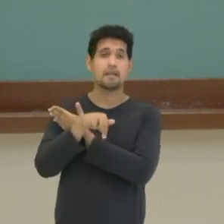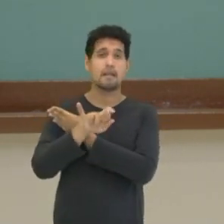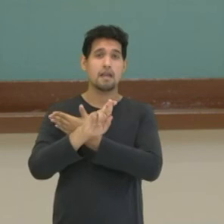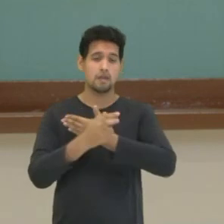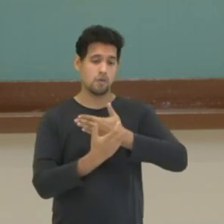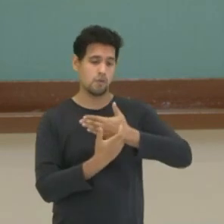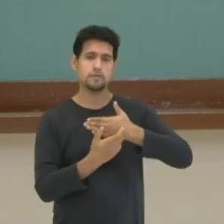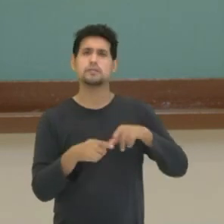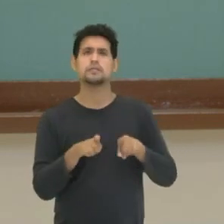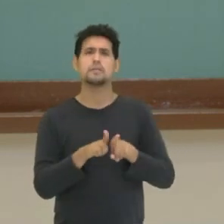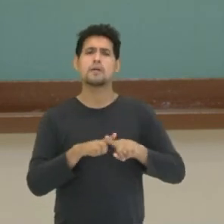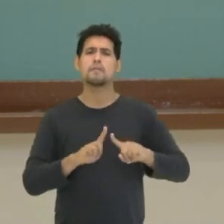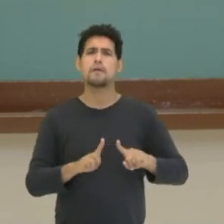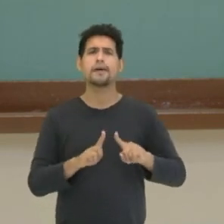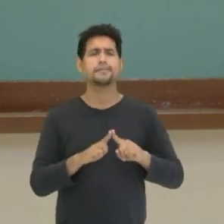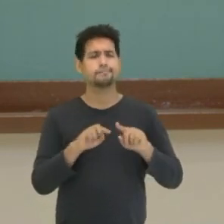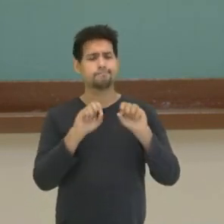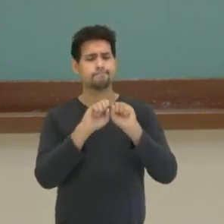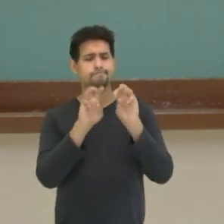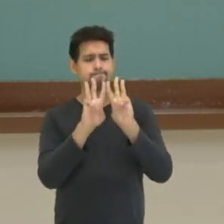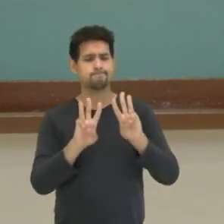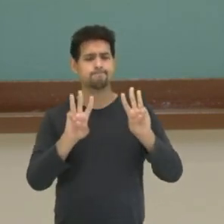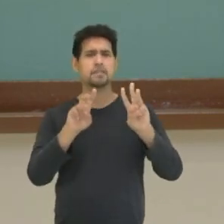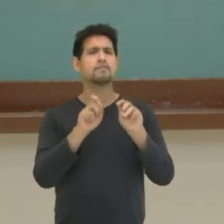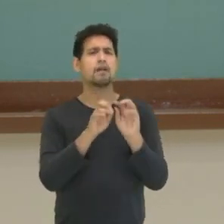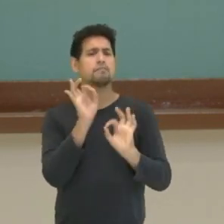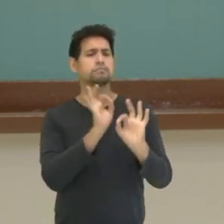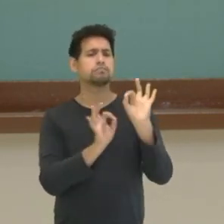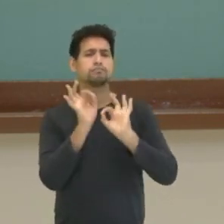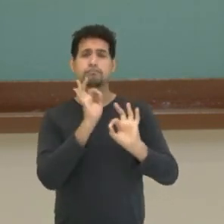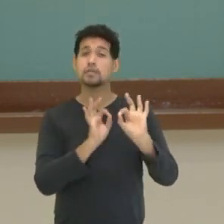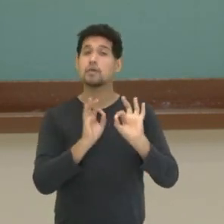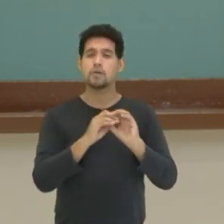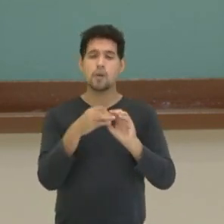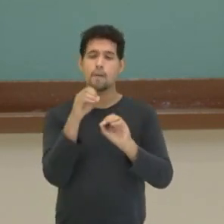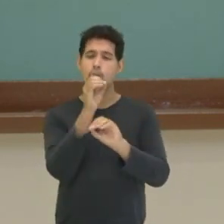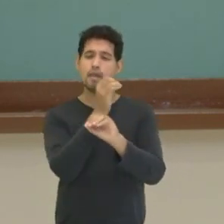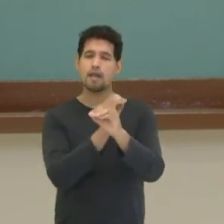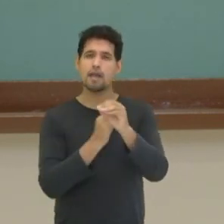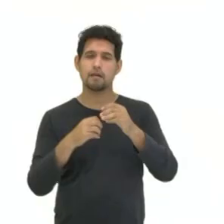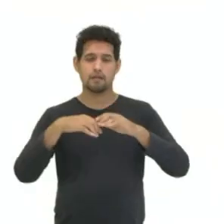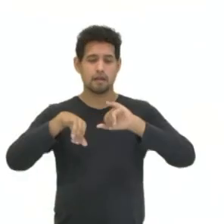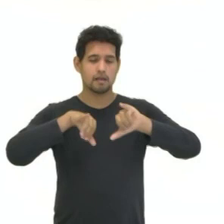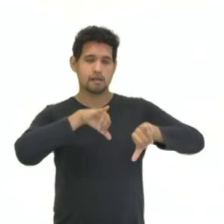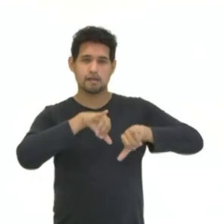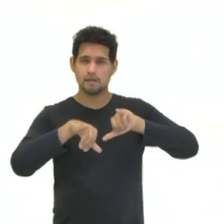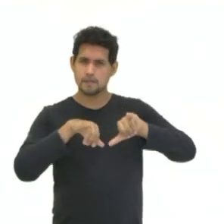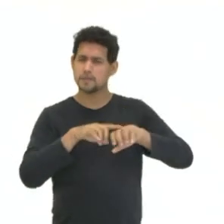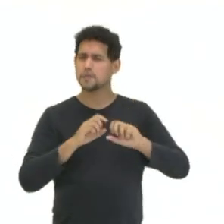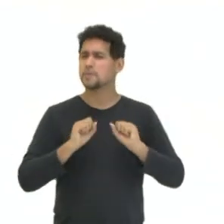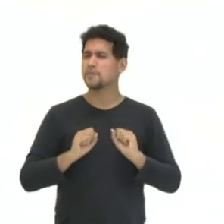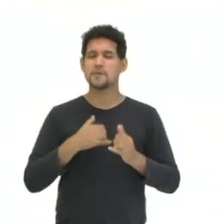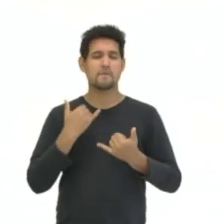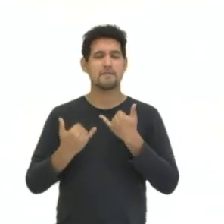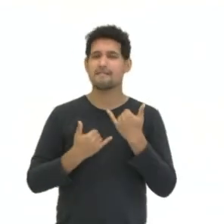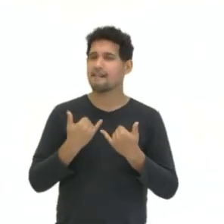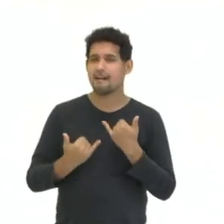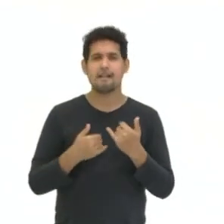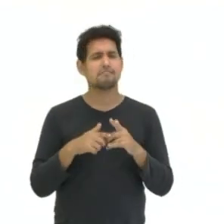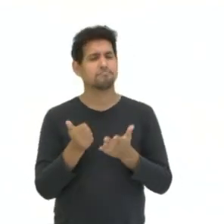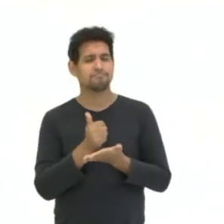e neste programa, neste site, você vai montar moléculas químicas e você vai poder brincar